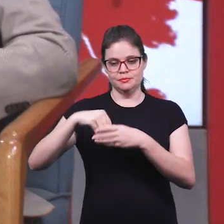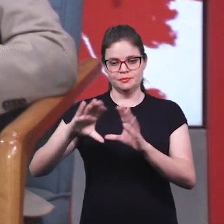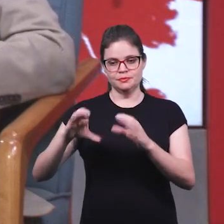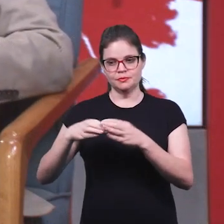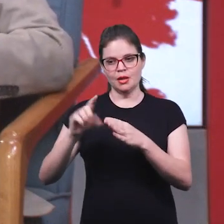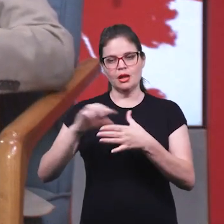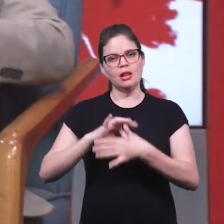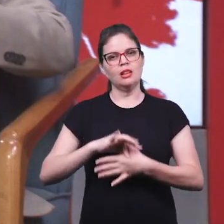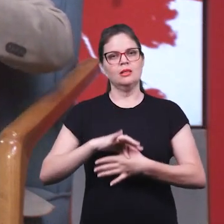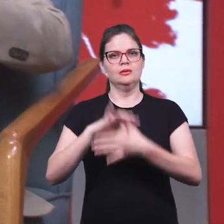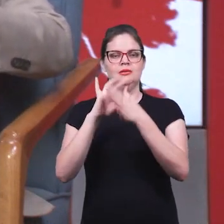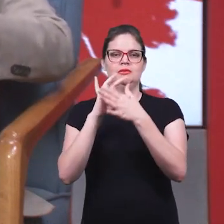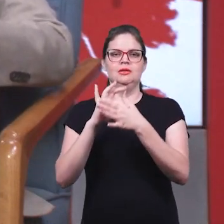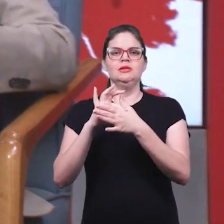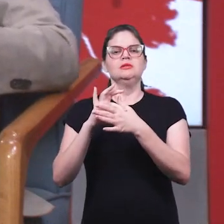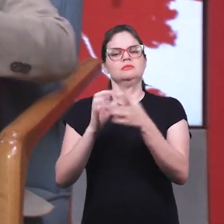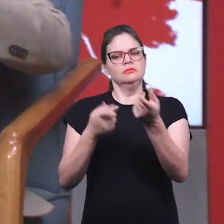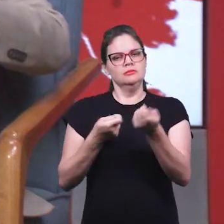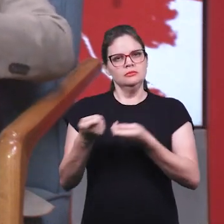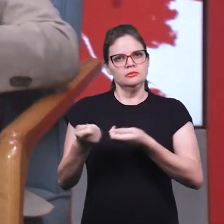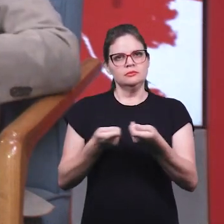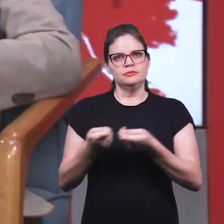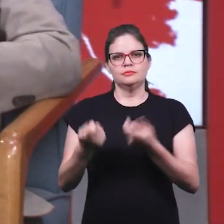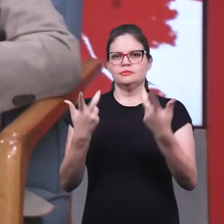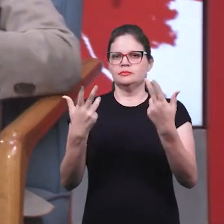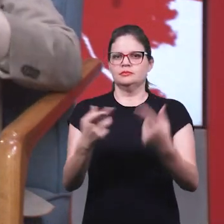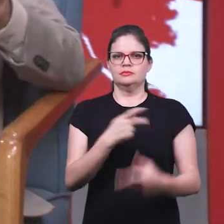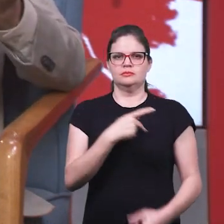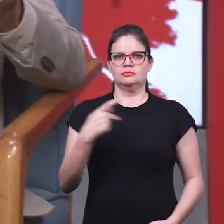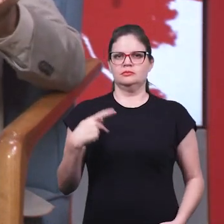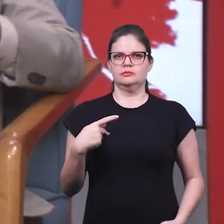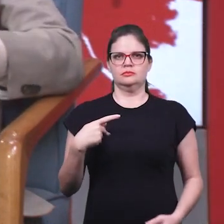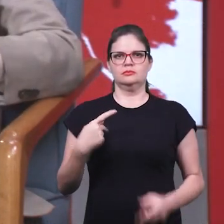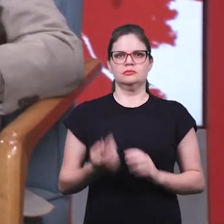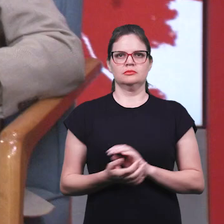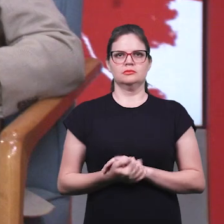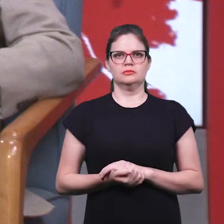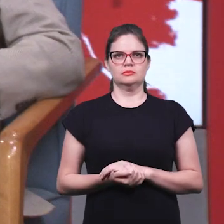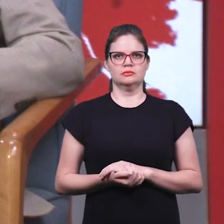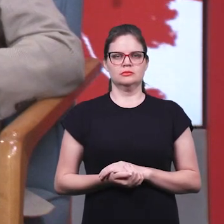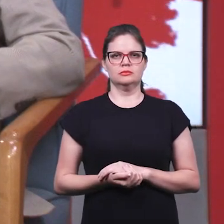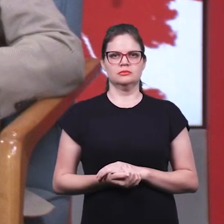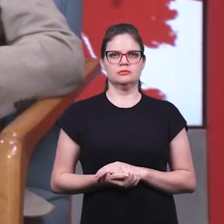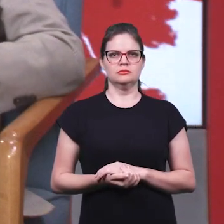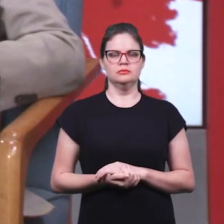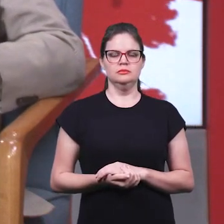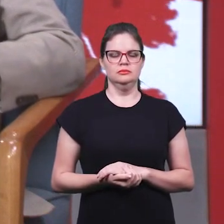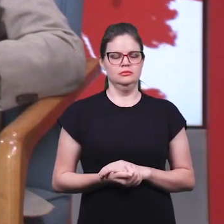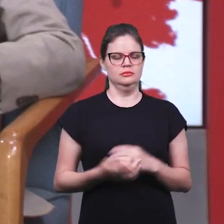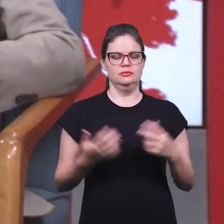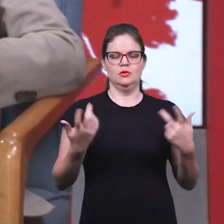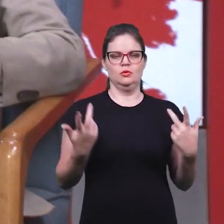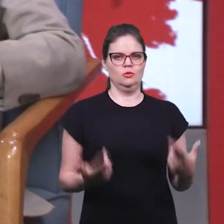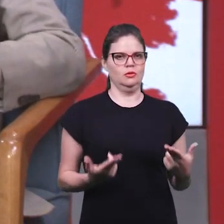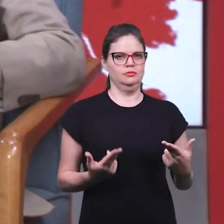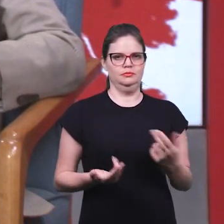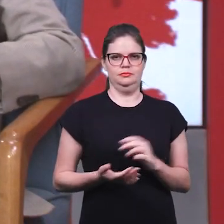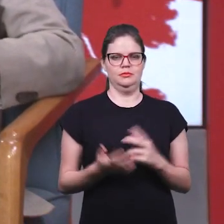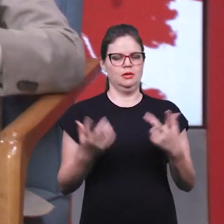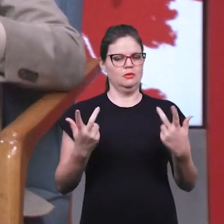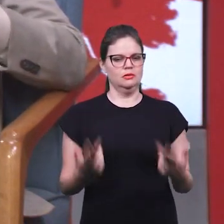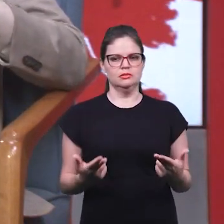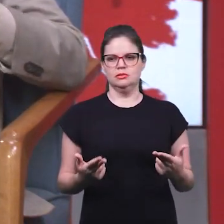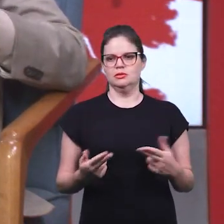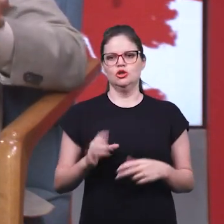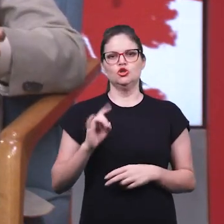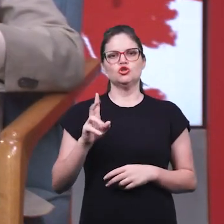grupos, liderando esses grupos, comandando esses grupos, na verdade, essa figura do ancião era a mesma figura do pastor,